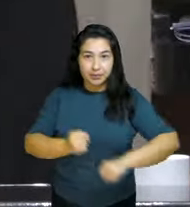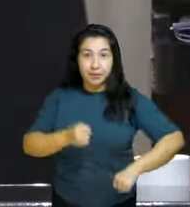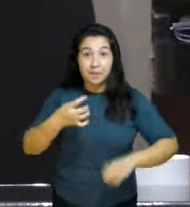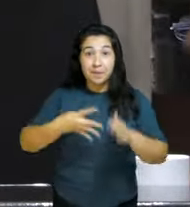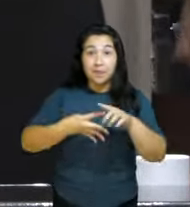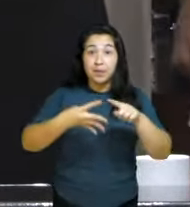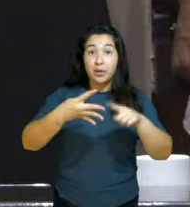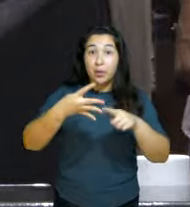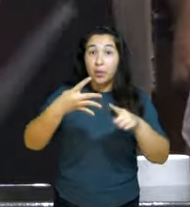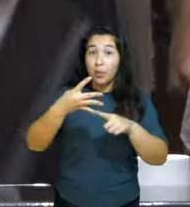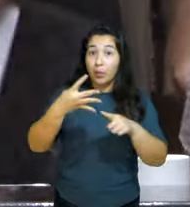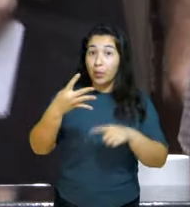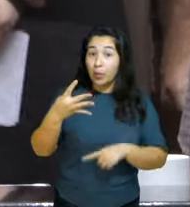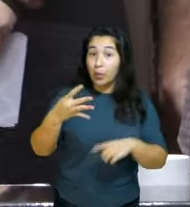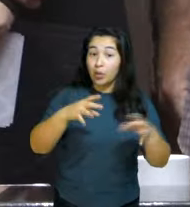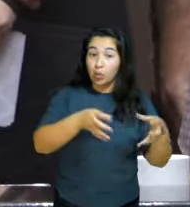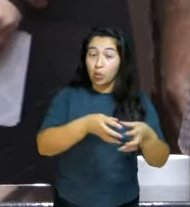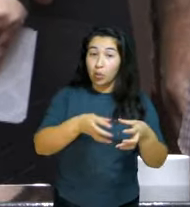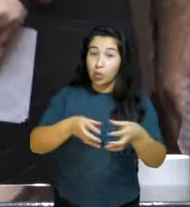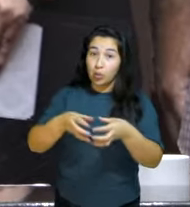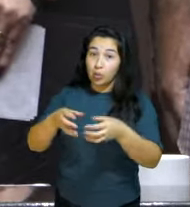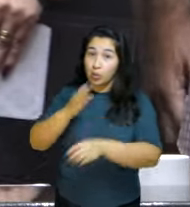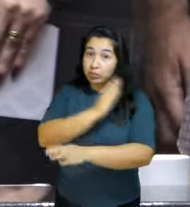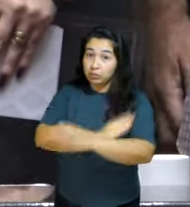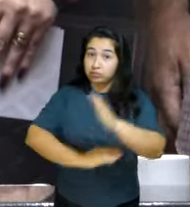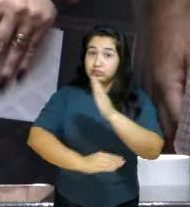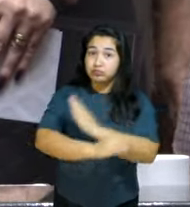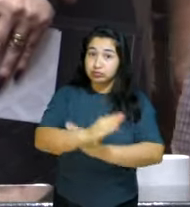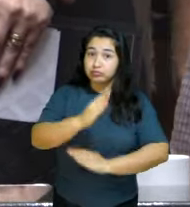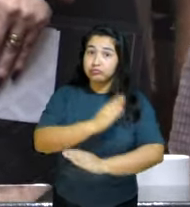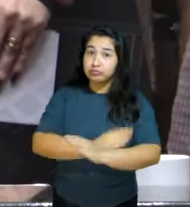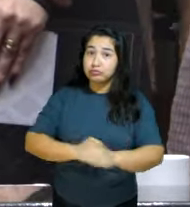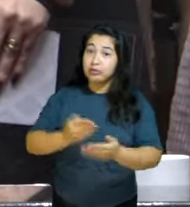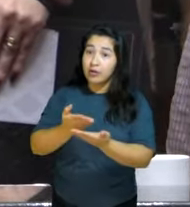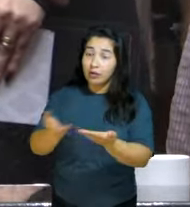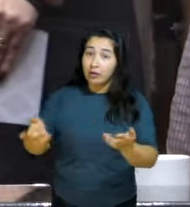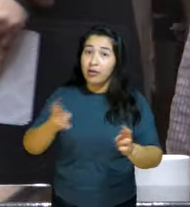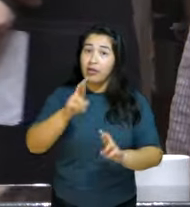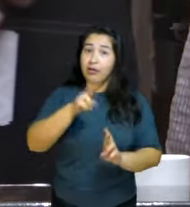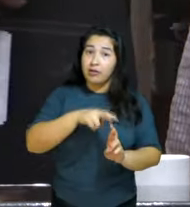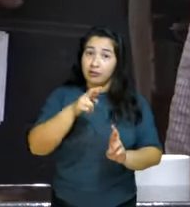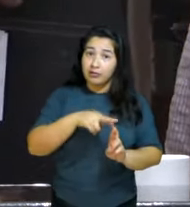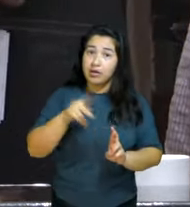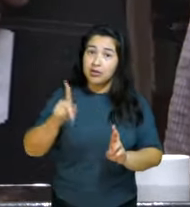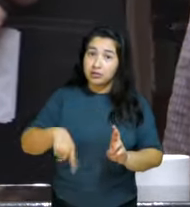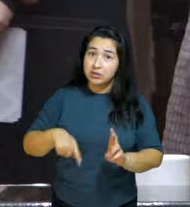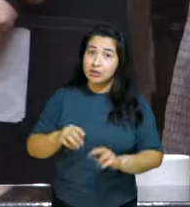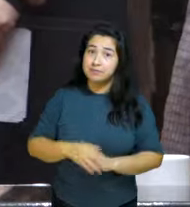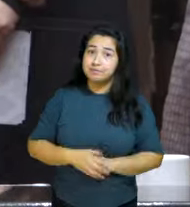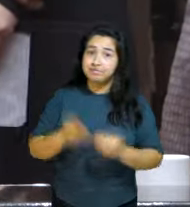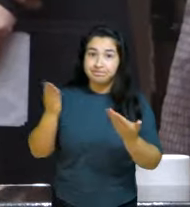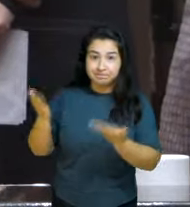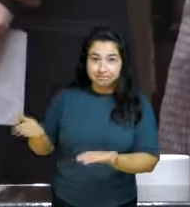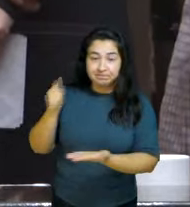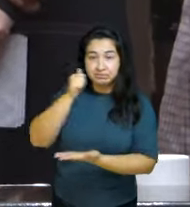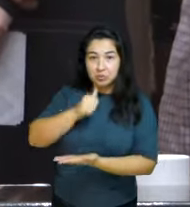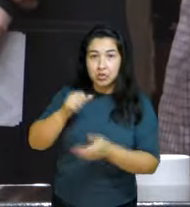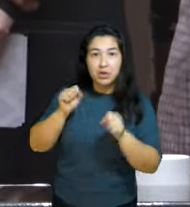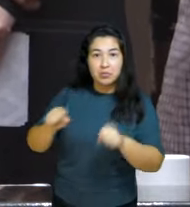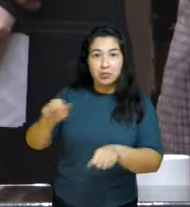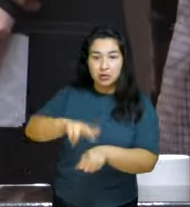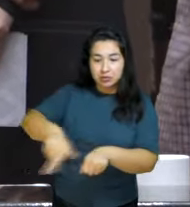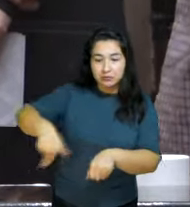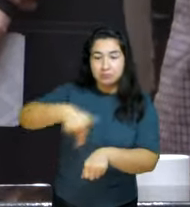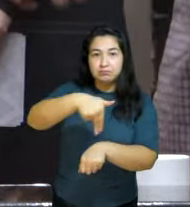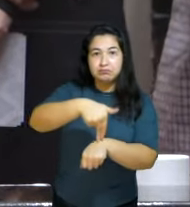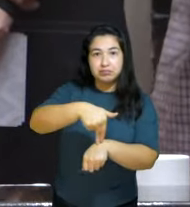referência nacional, uma referência internacional do remo. Então, Josiane, está com a palavra. Pode usar o microfone de